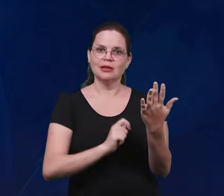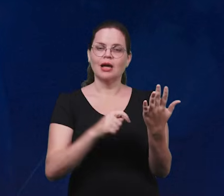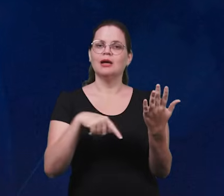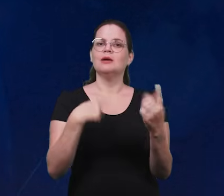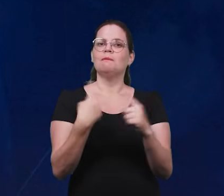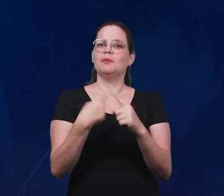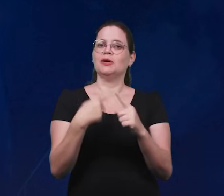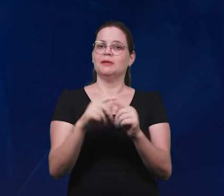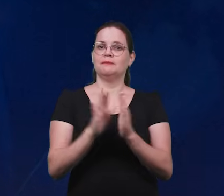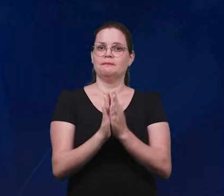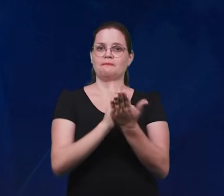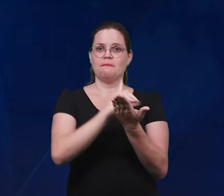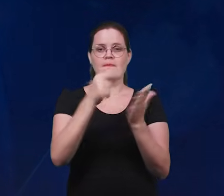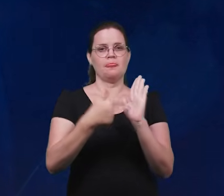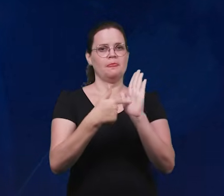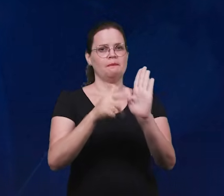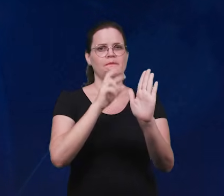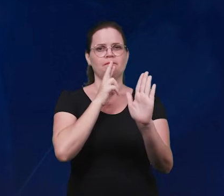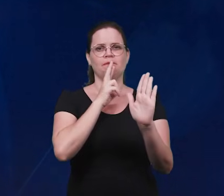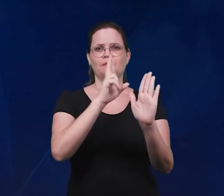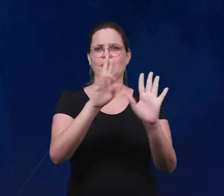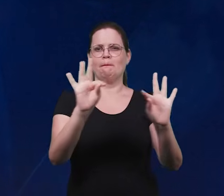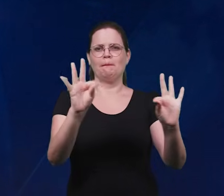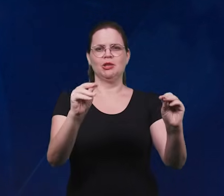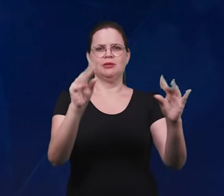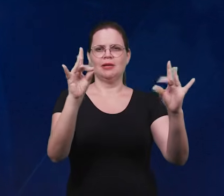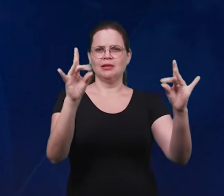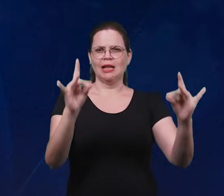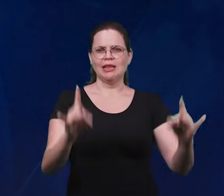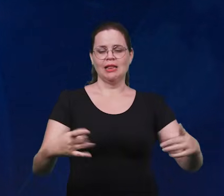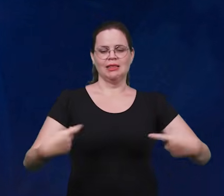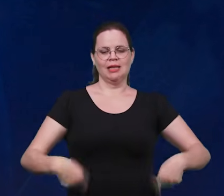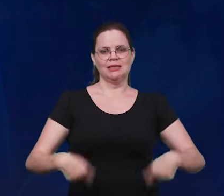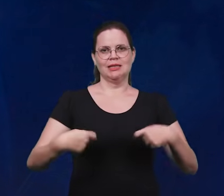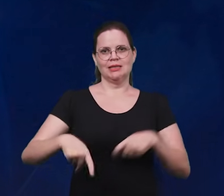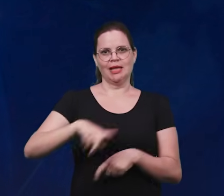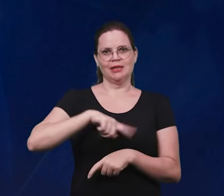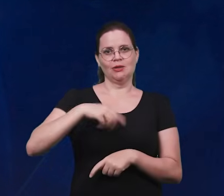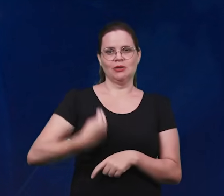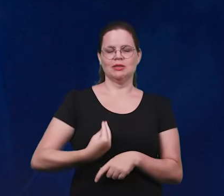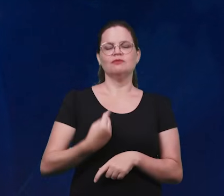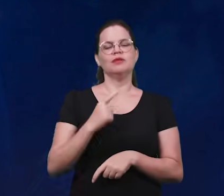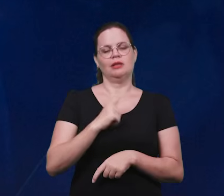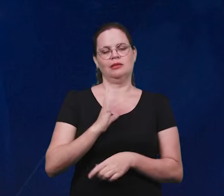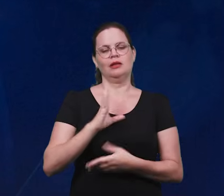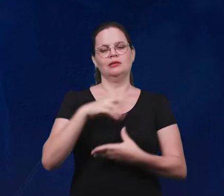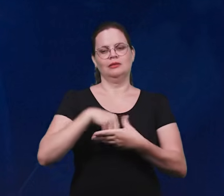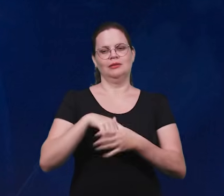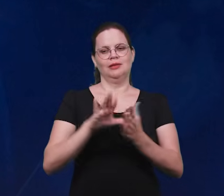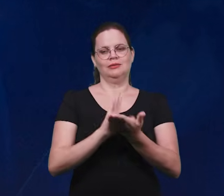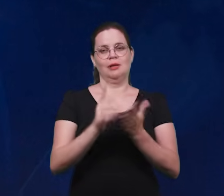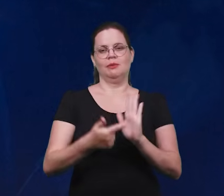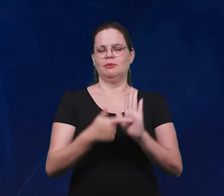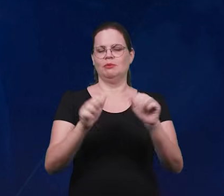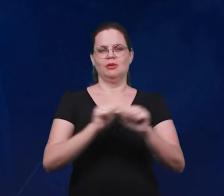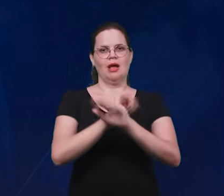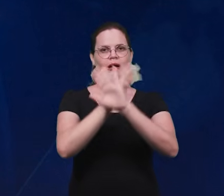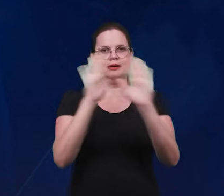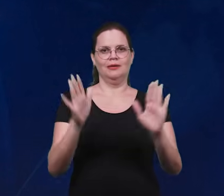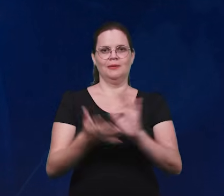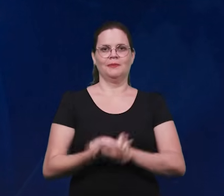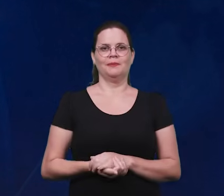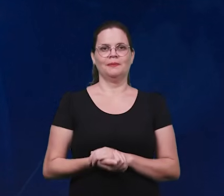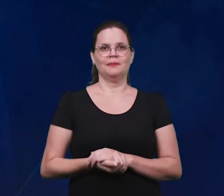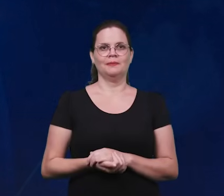a Bíblia tem uma resposta para cada necessidade da vida do homem em sua existência aqui